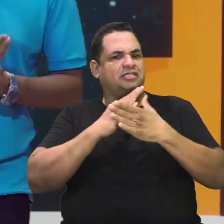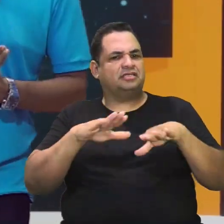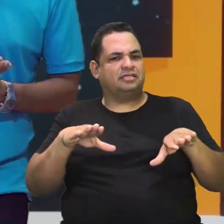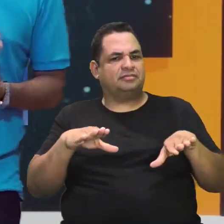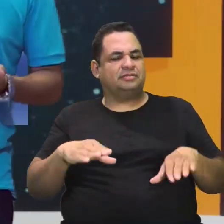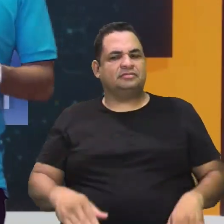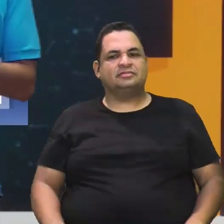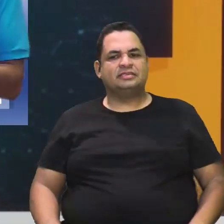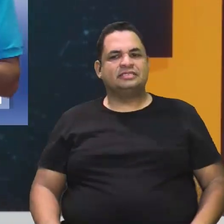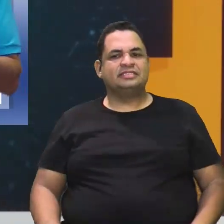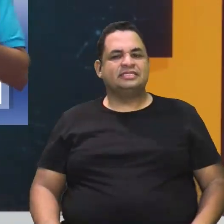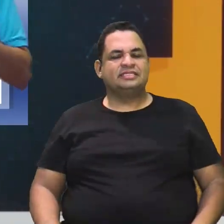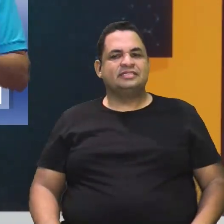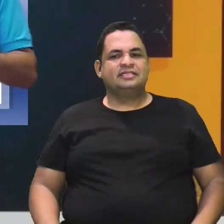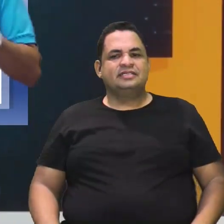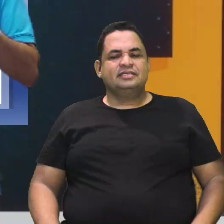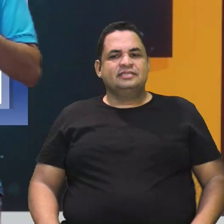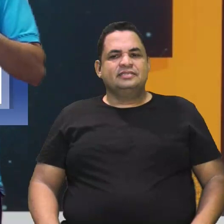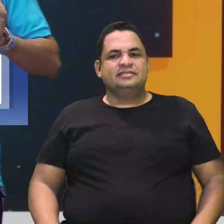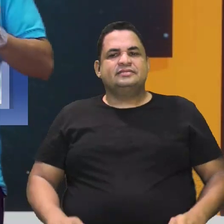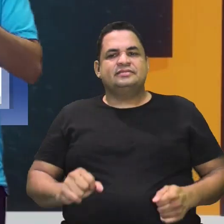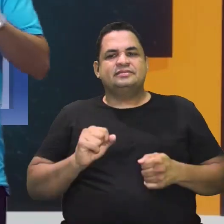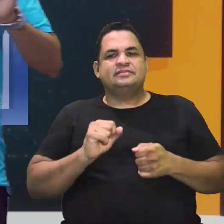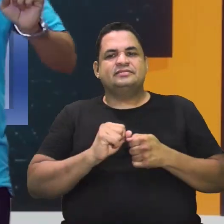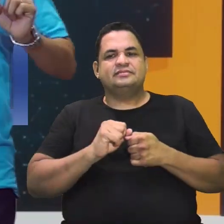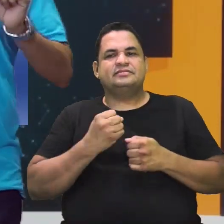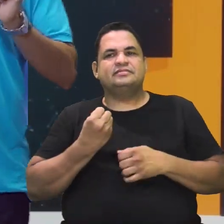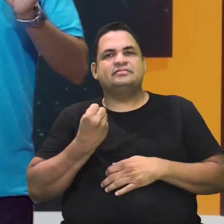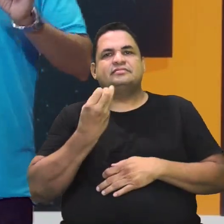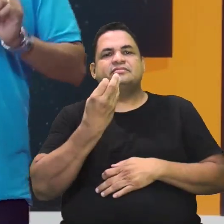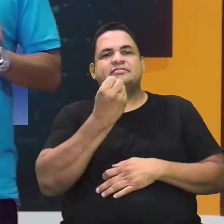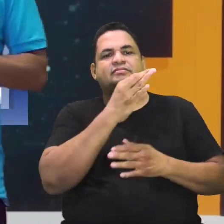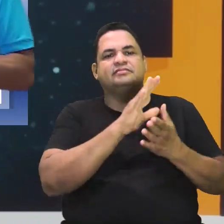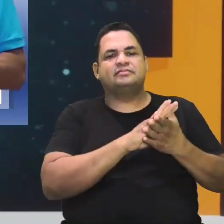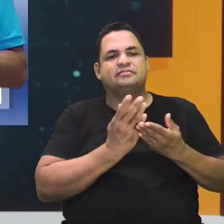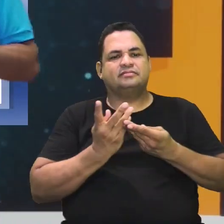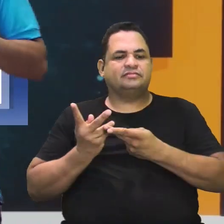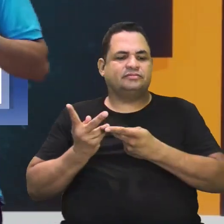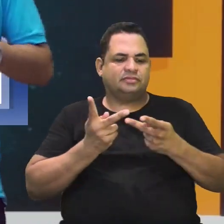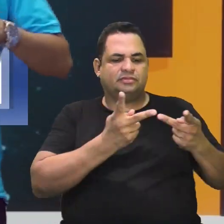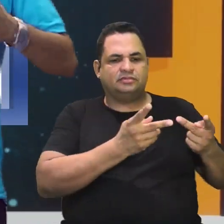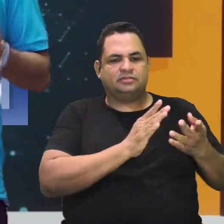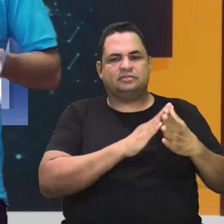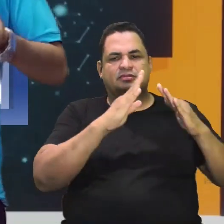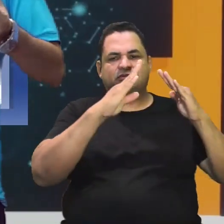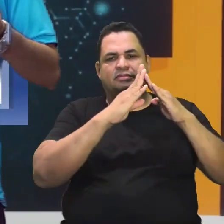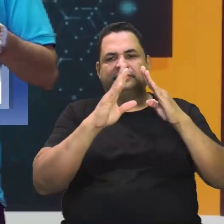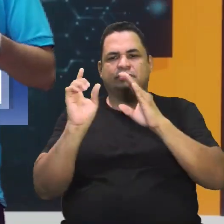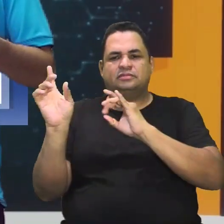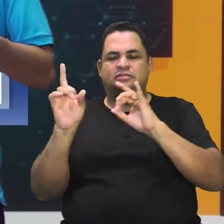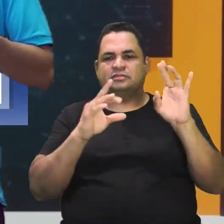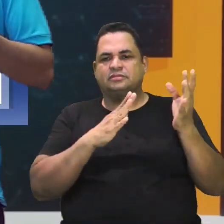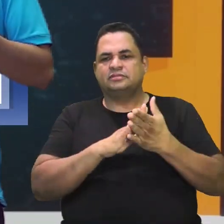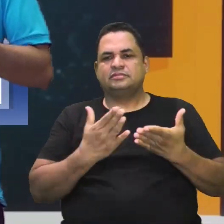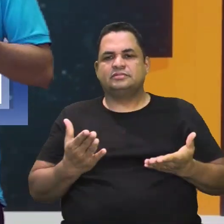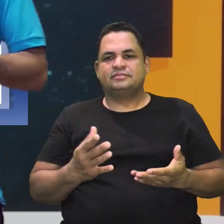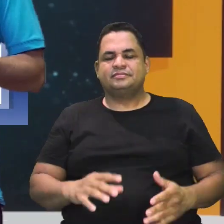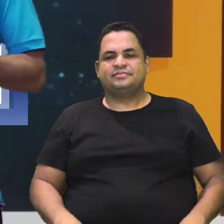matemática esse módulo. Não encerra nunca? E vamos fazer um tour visitando essas escolas. Nem que,